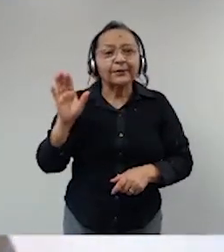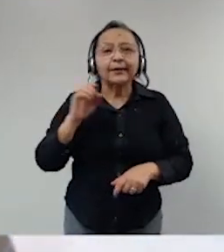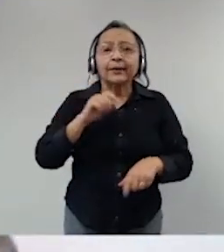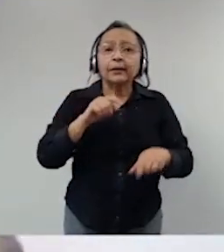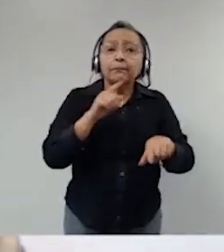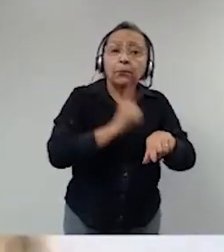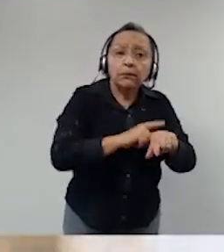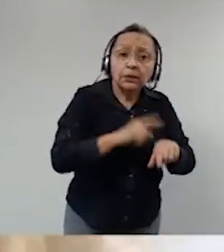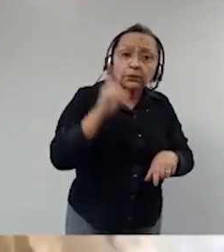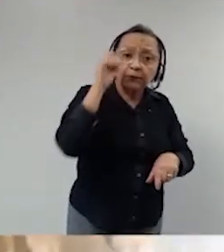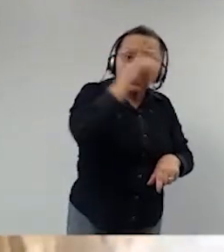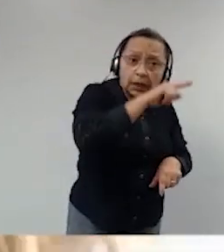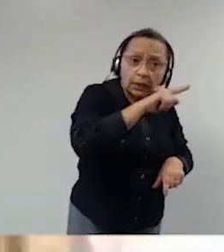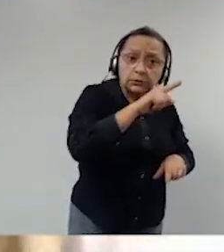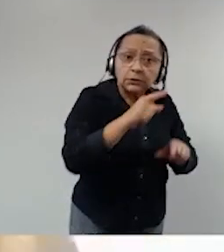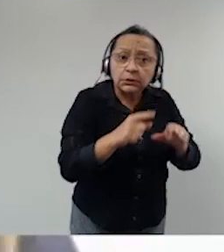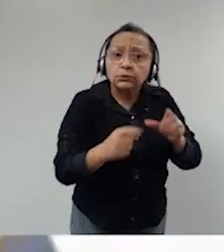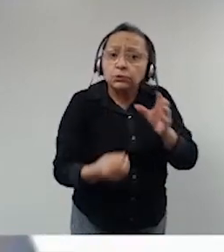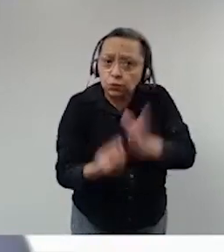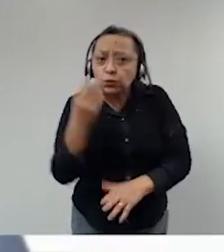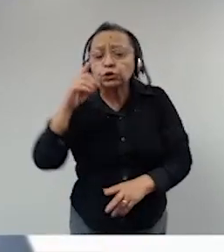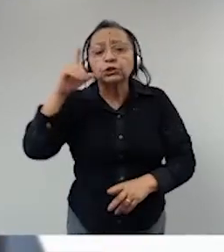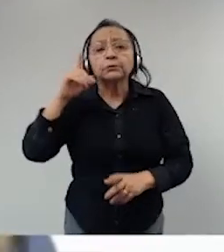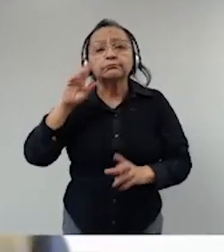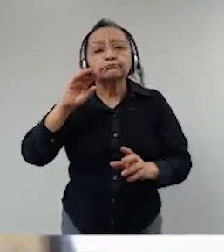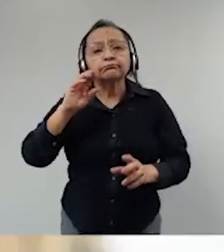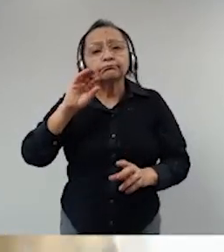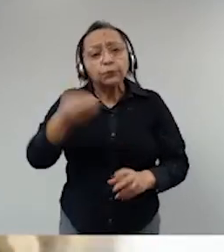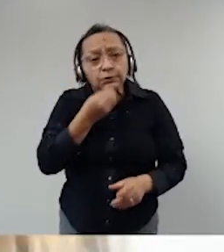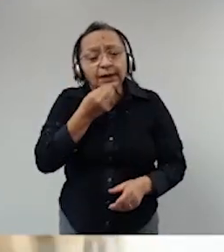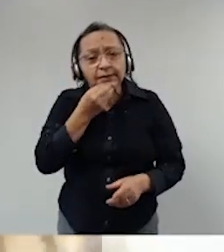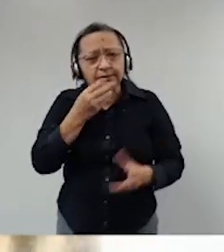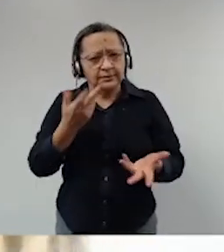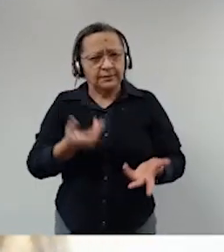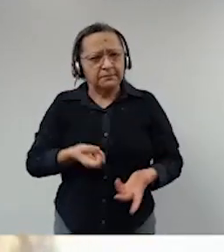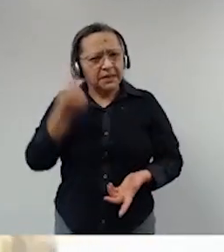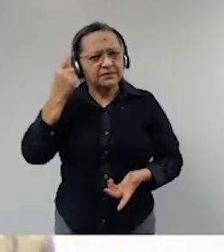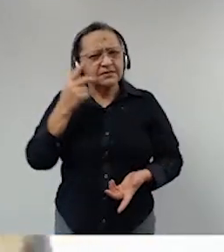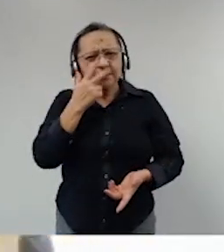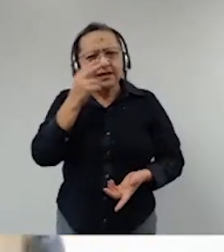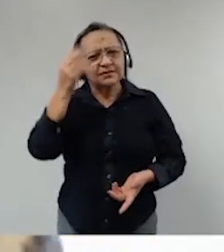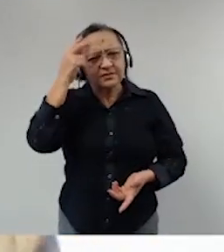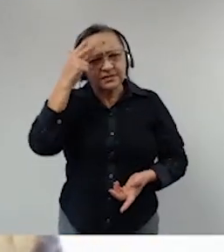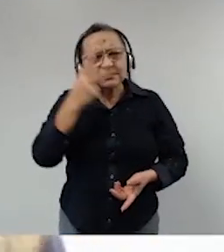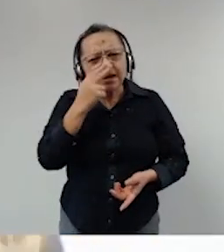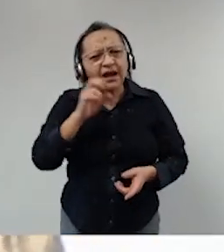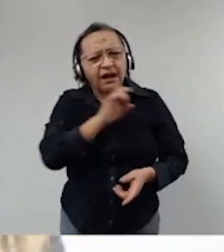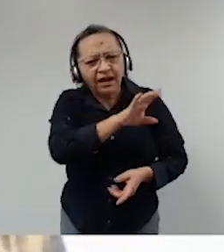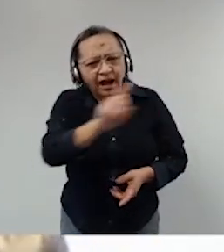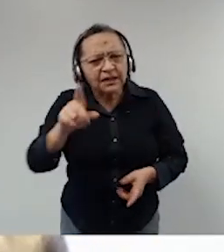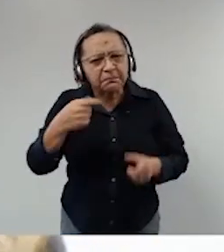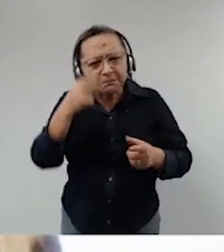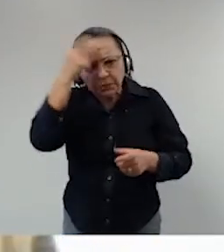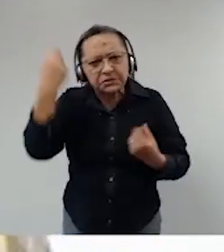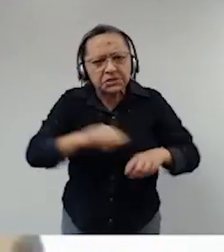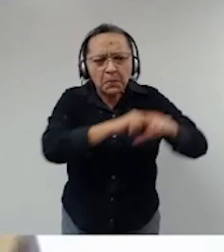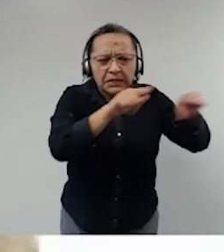oportunidades mesmo. Será que a gente realmente precisa cada um ter uma sala? Quer dizer, um custo de ocupação talvez